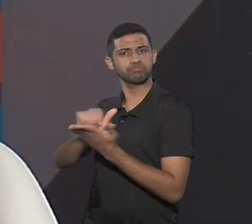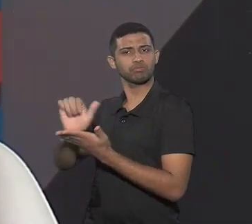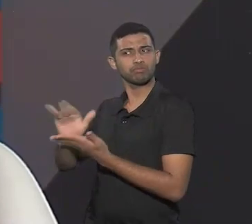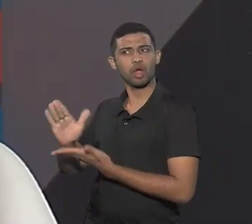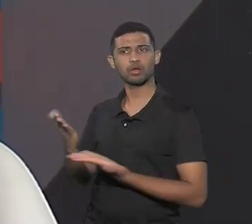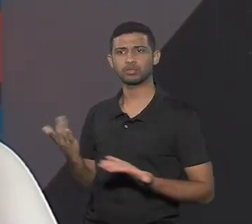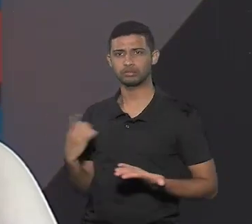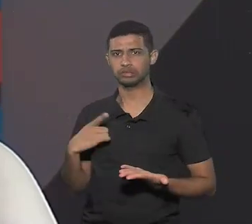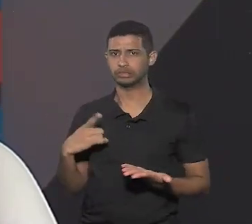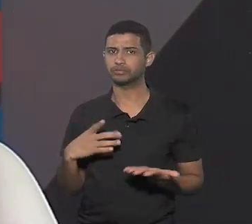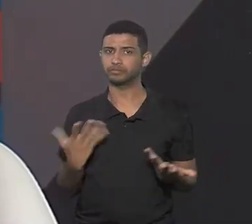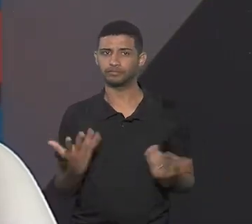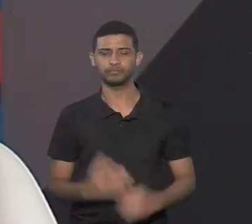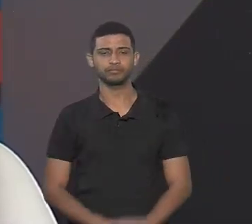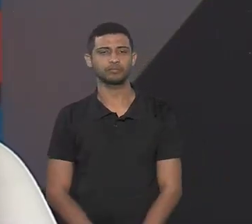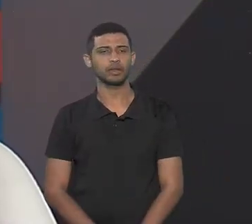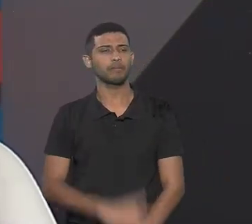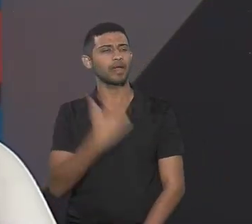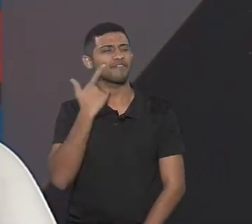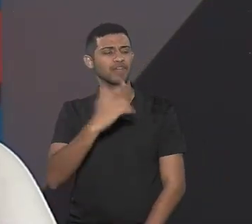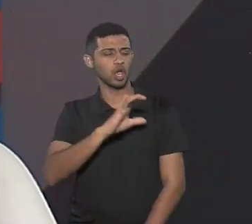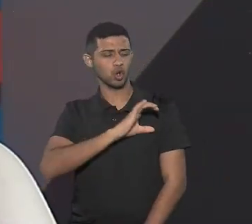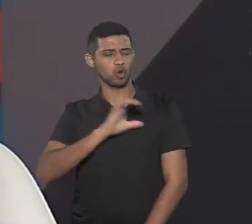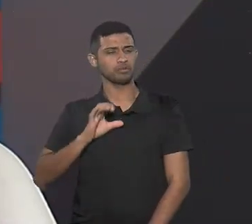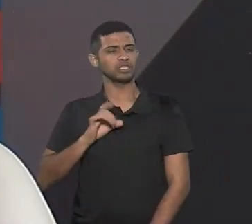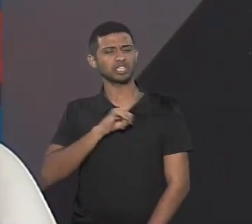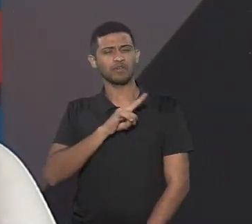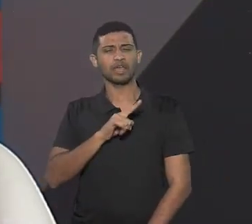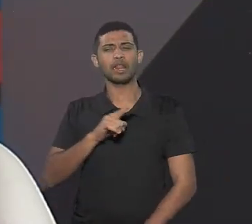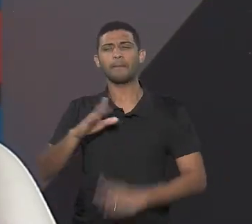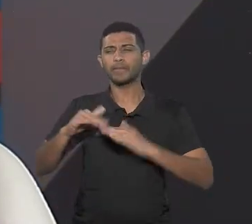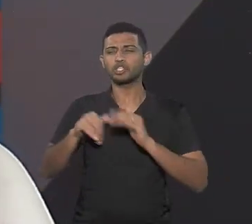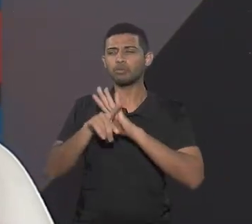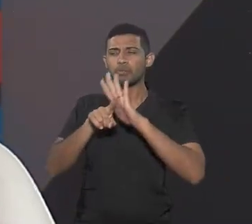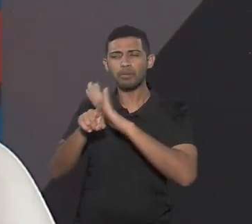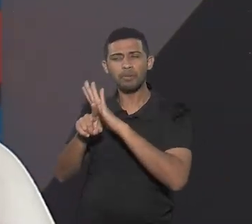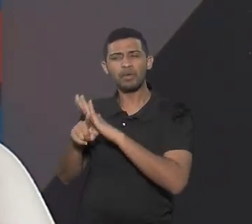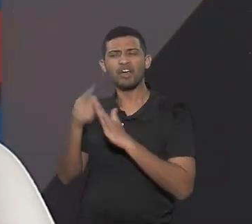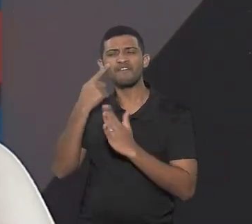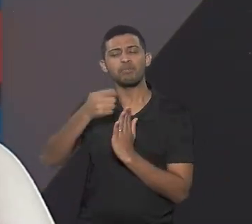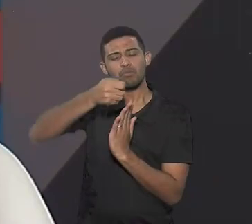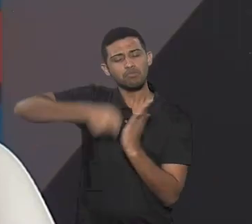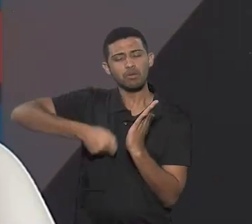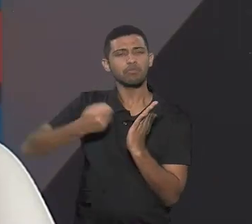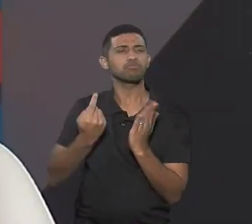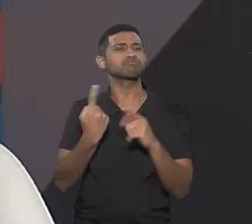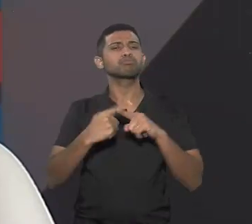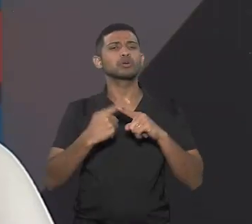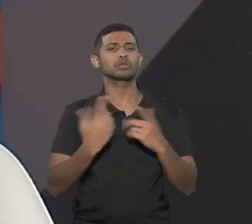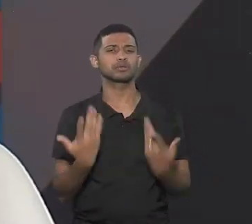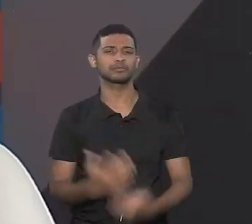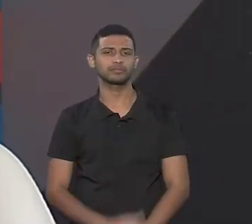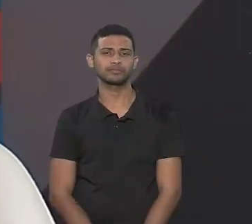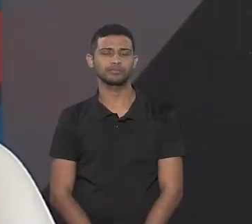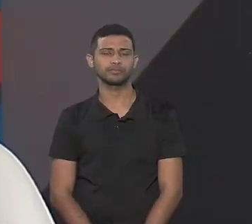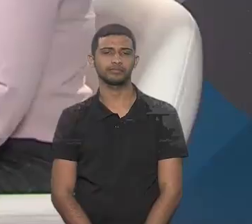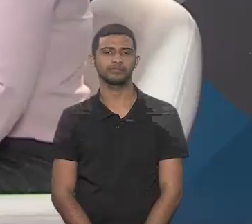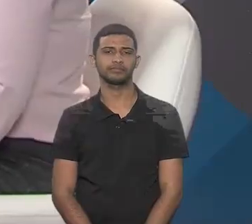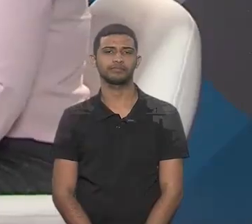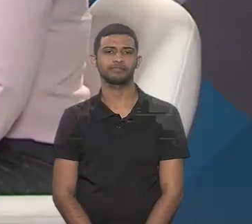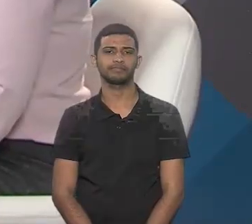de alguns policiais das corporações e a comissão está pedindo a revisão de alguns desses processos. Por